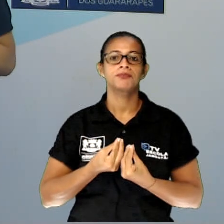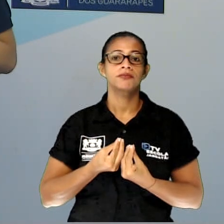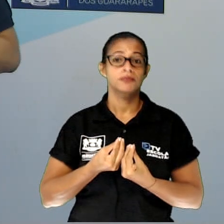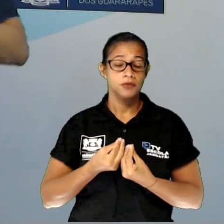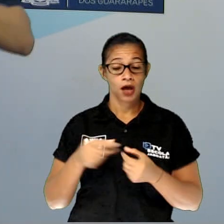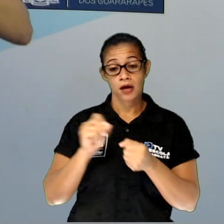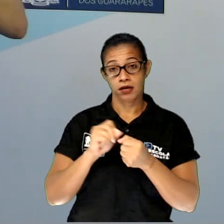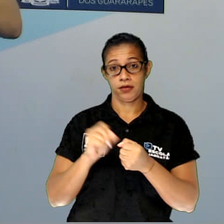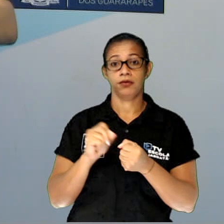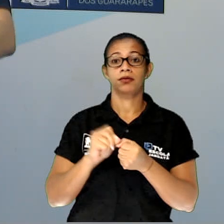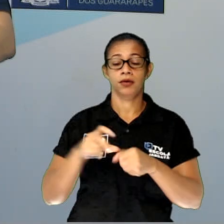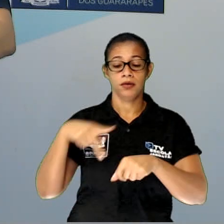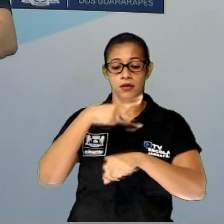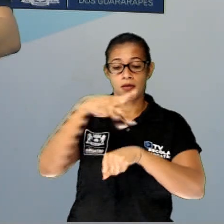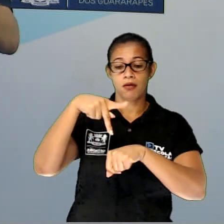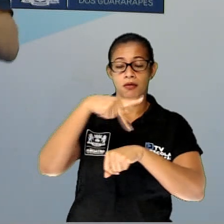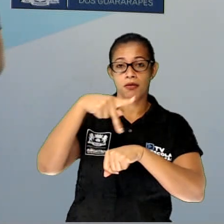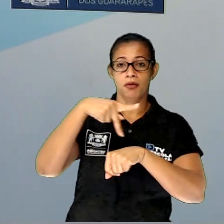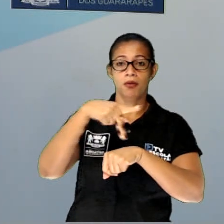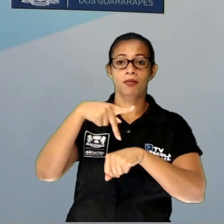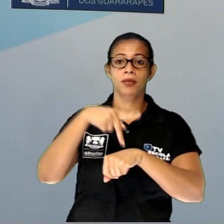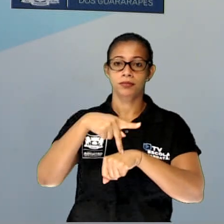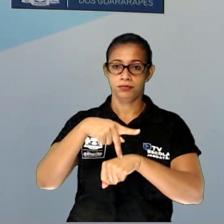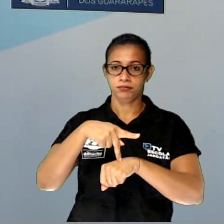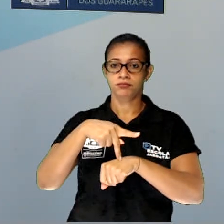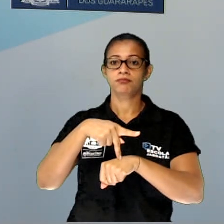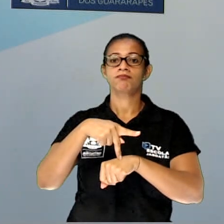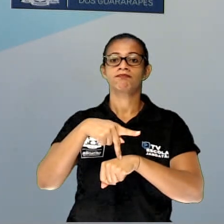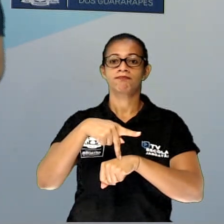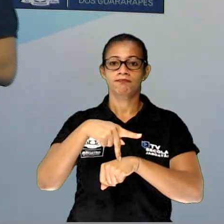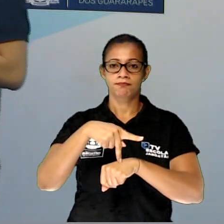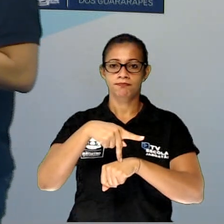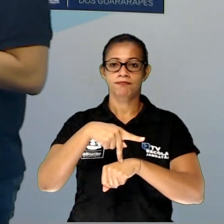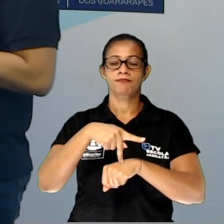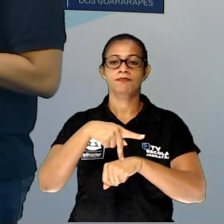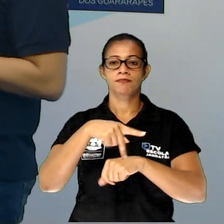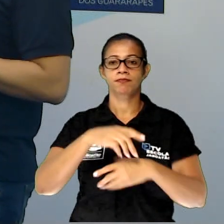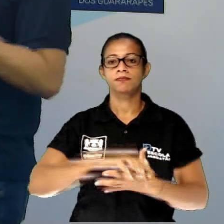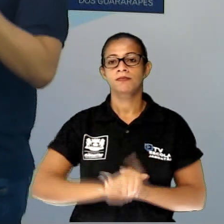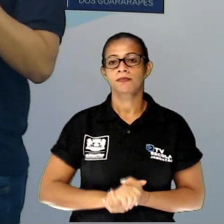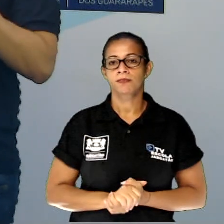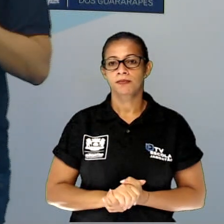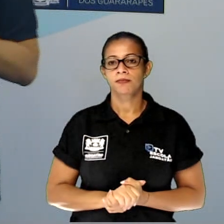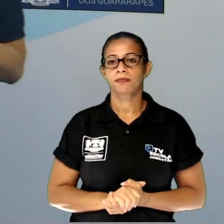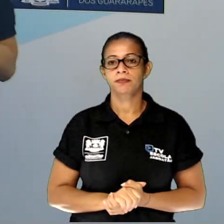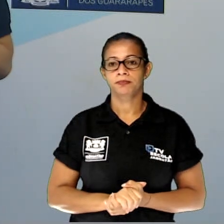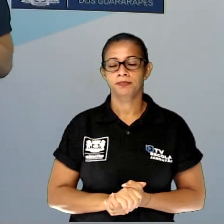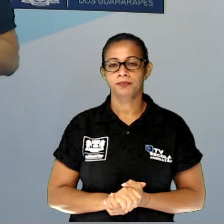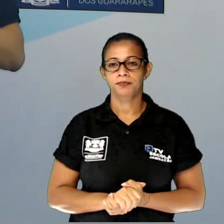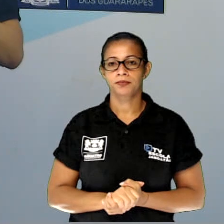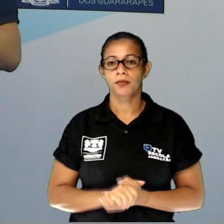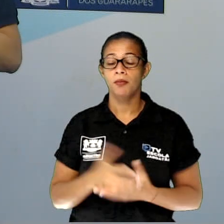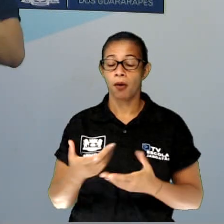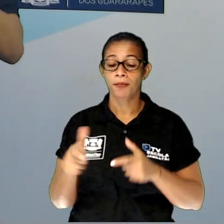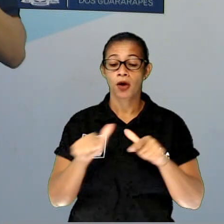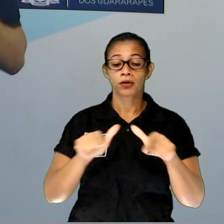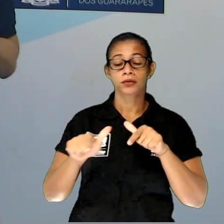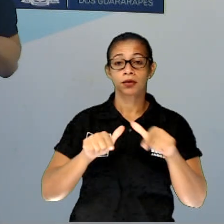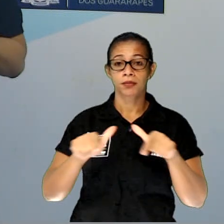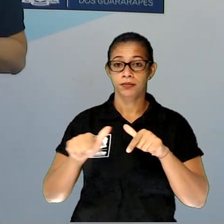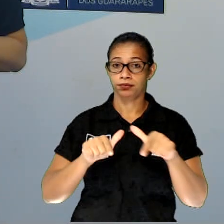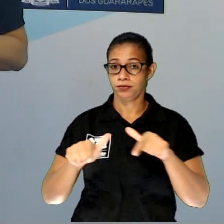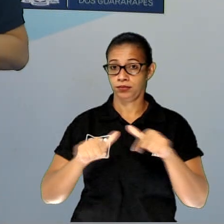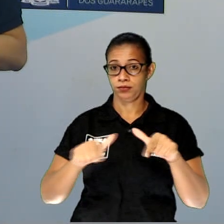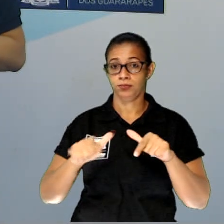país e, por consequência, uma crise financeira. Tá? Os trabalhadores do Nordeste, os trabalhadores